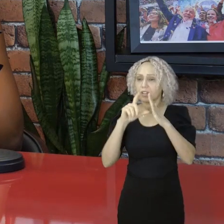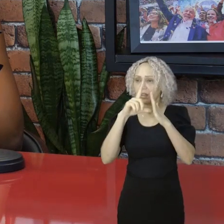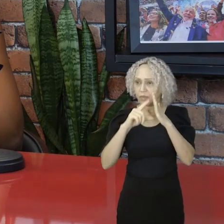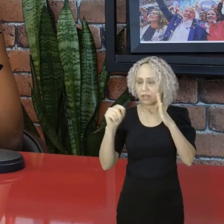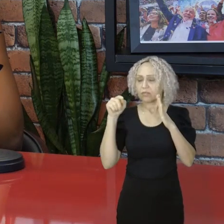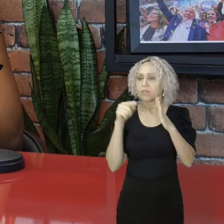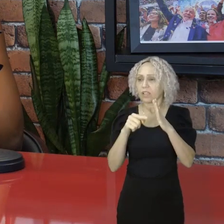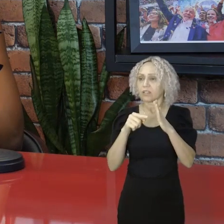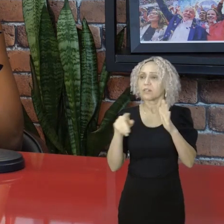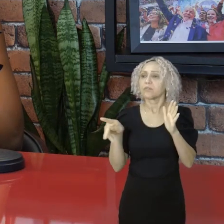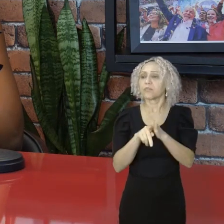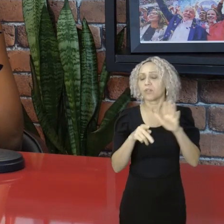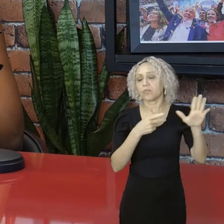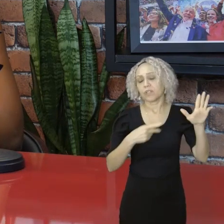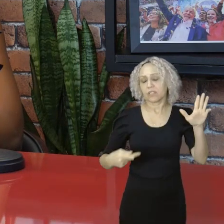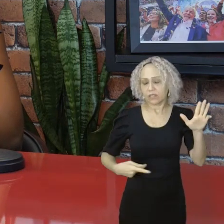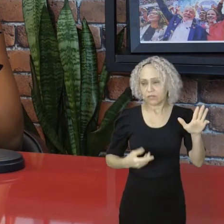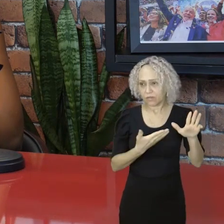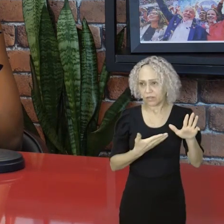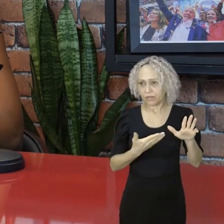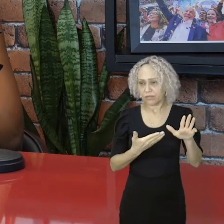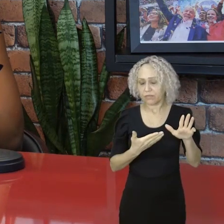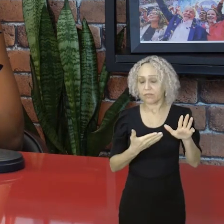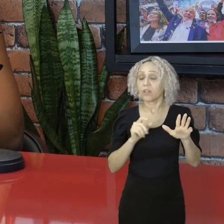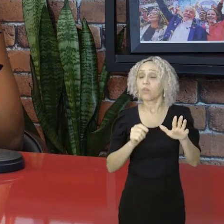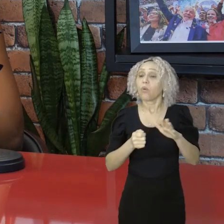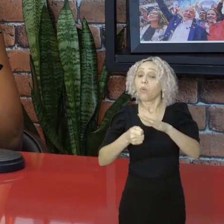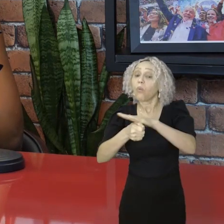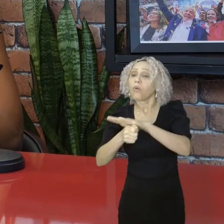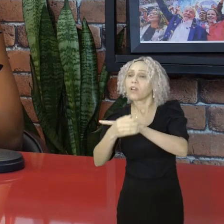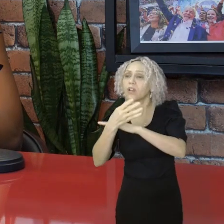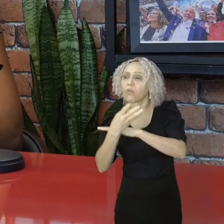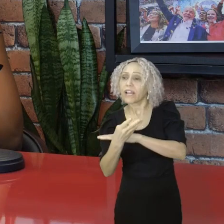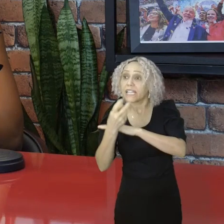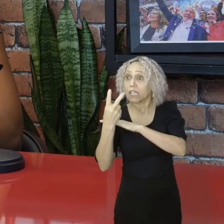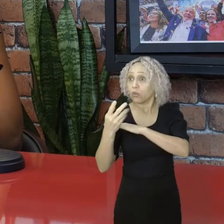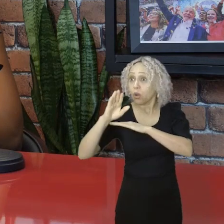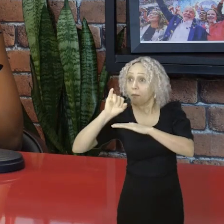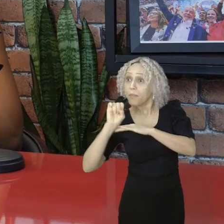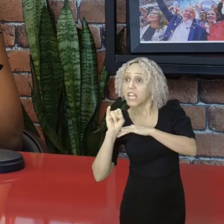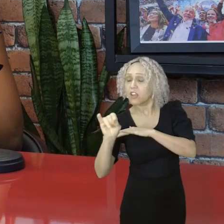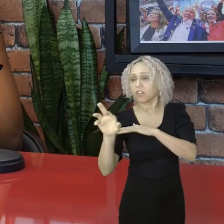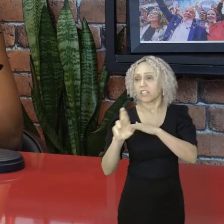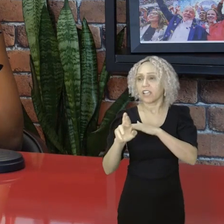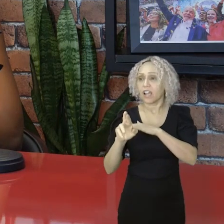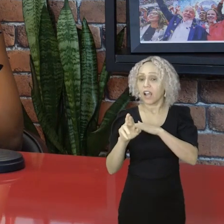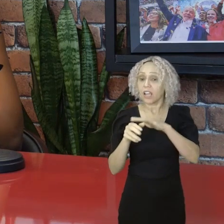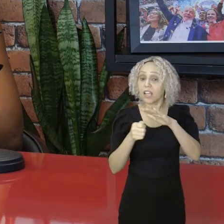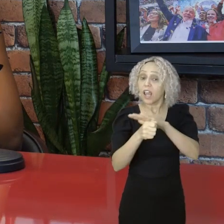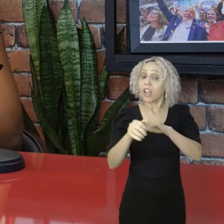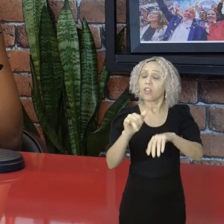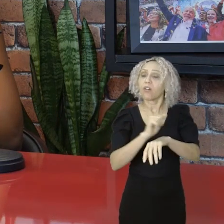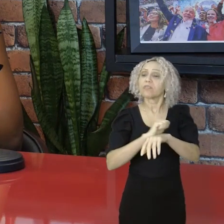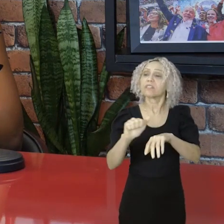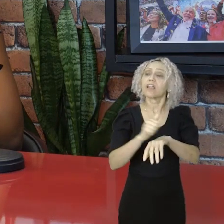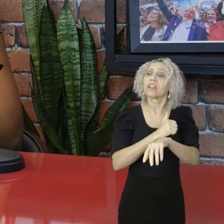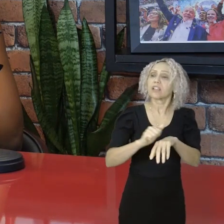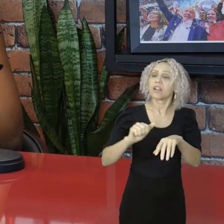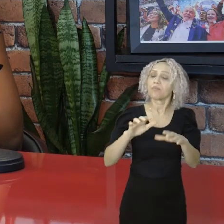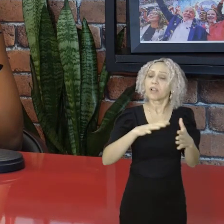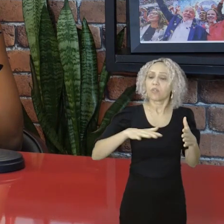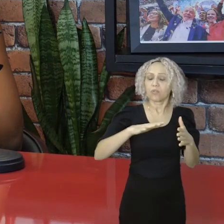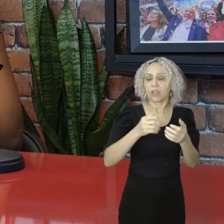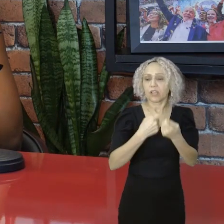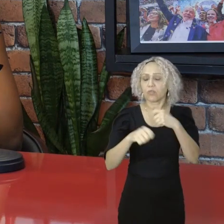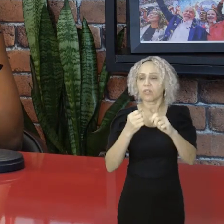Palácio do Planalto, pelo próprio presidente Lula. Com investimentos de 42 bilhões de reais, a nova estratégia para o